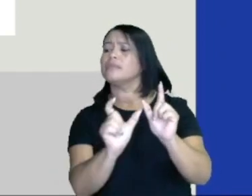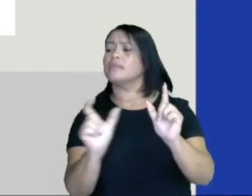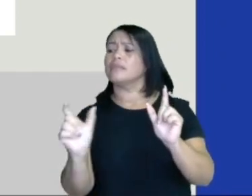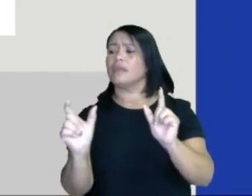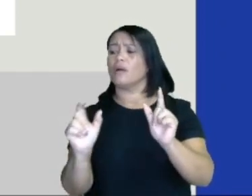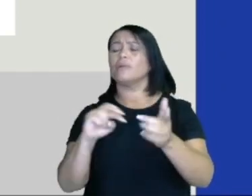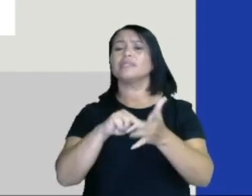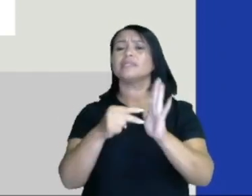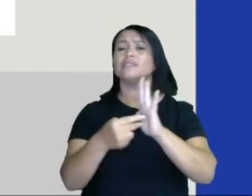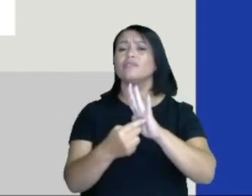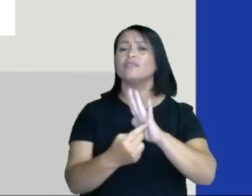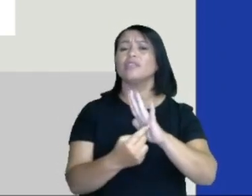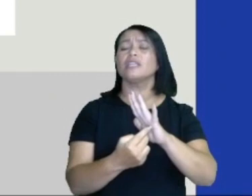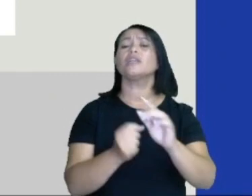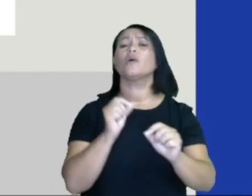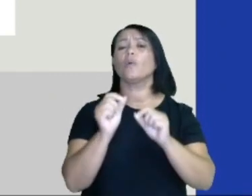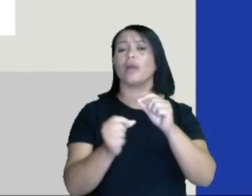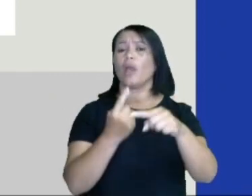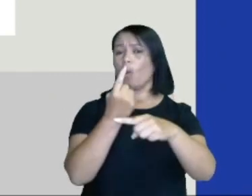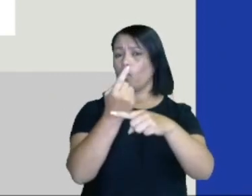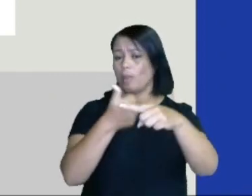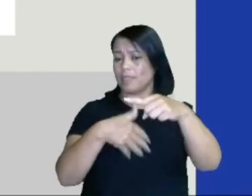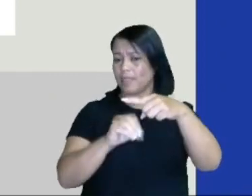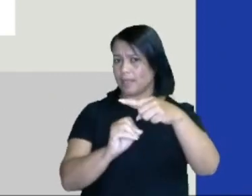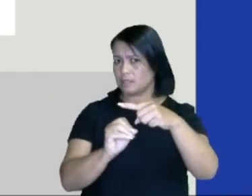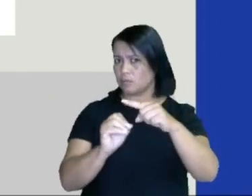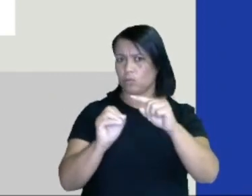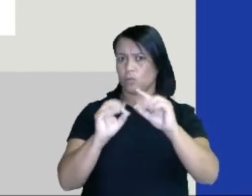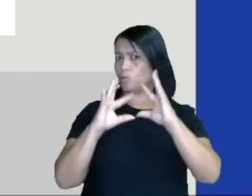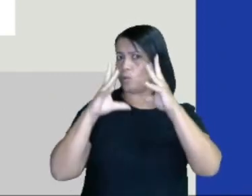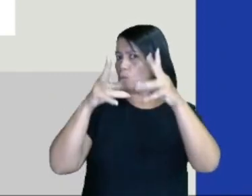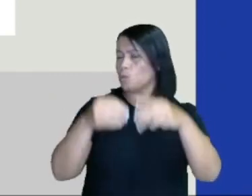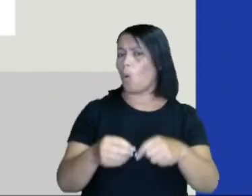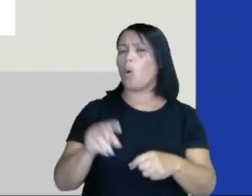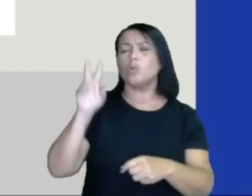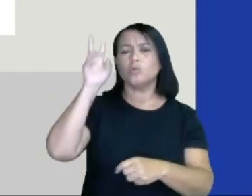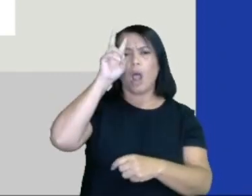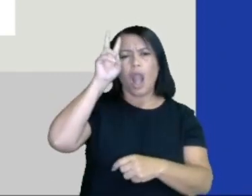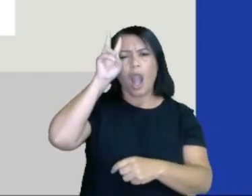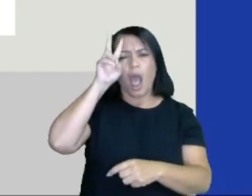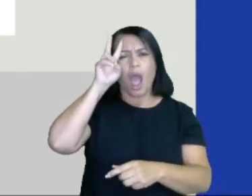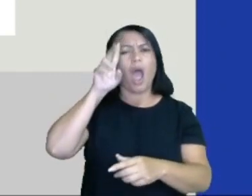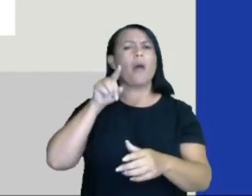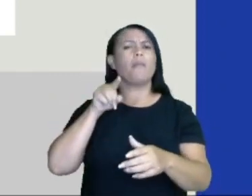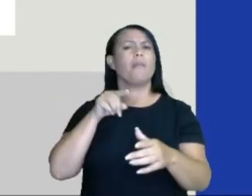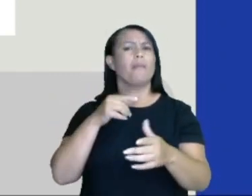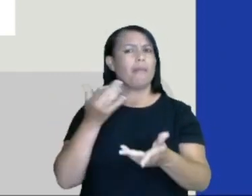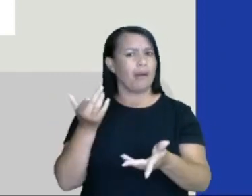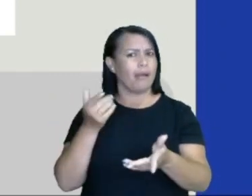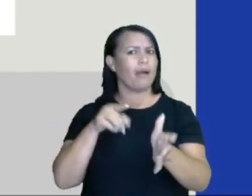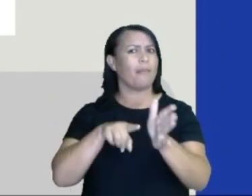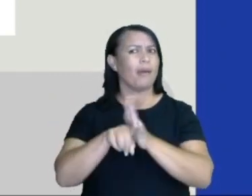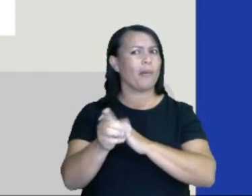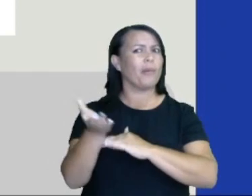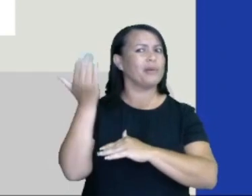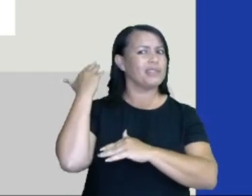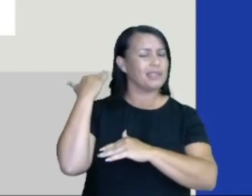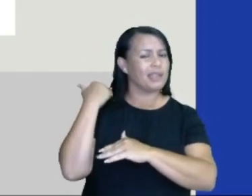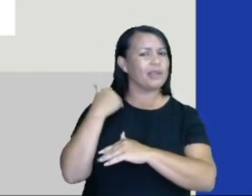significa 1/10 do inteiro. Lembra a questão do inteiro e do